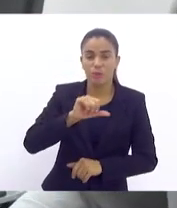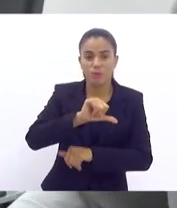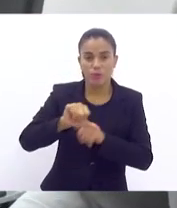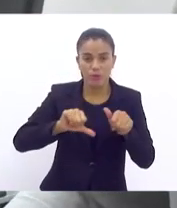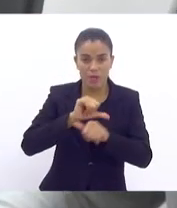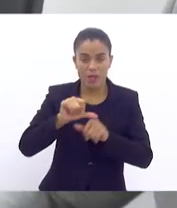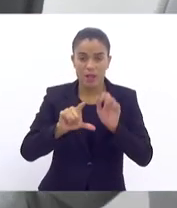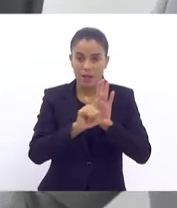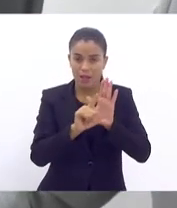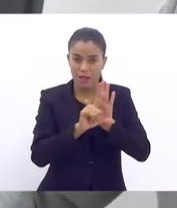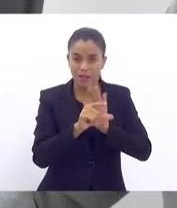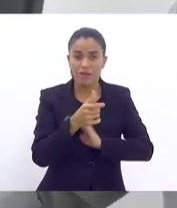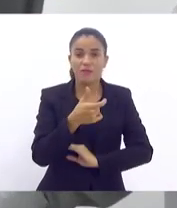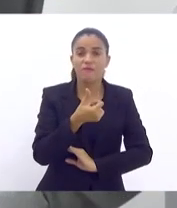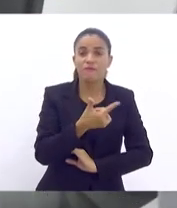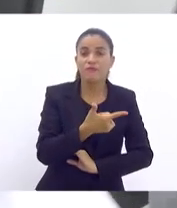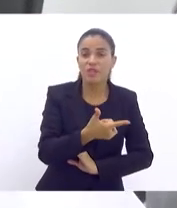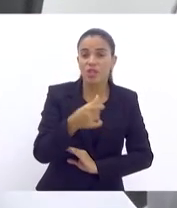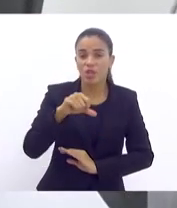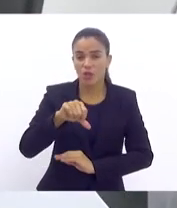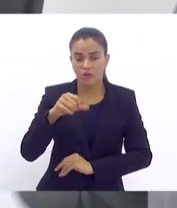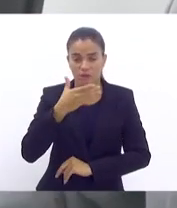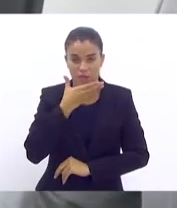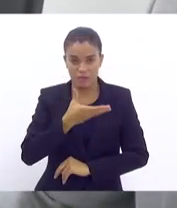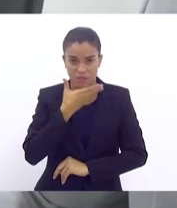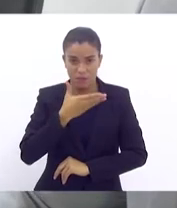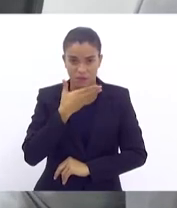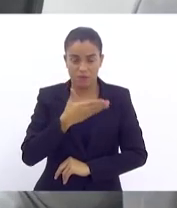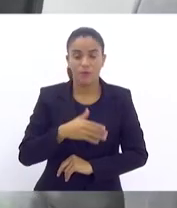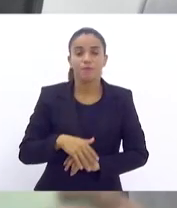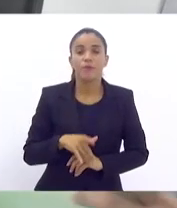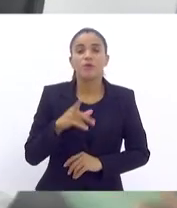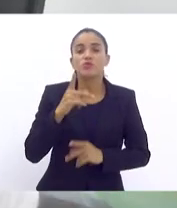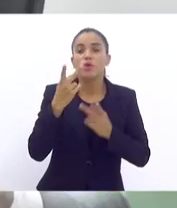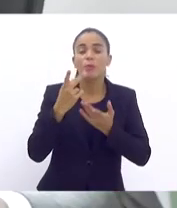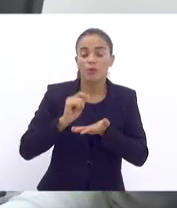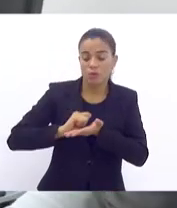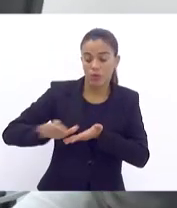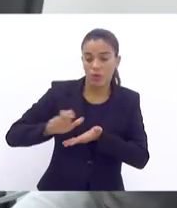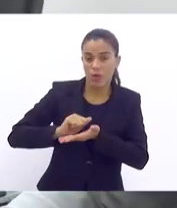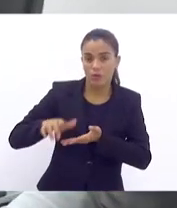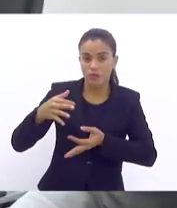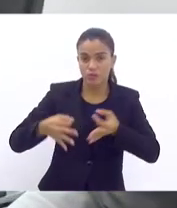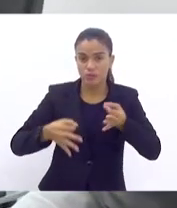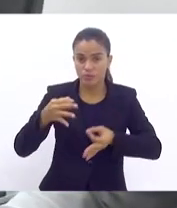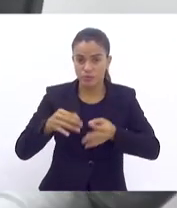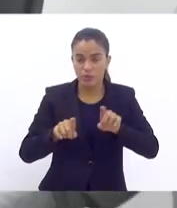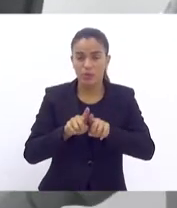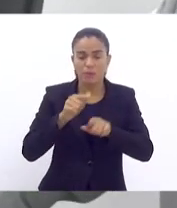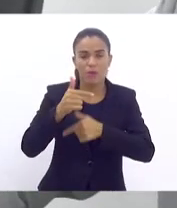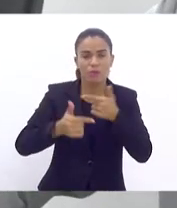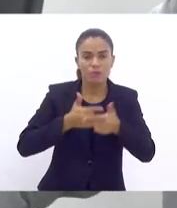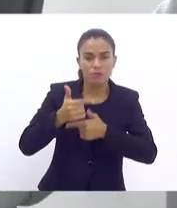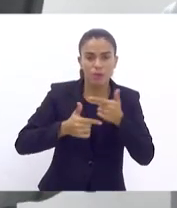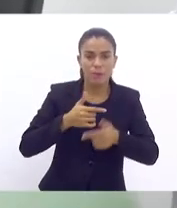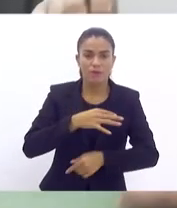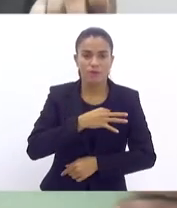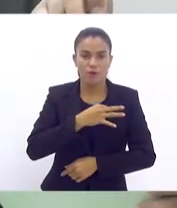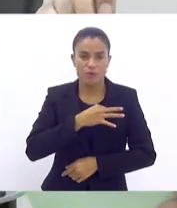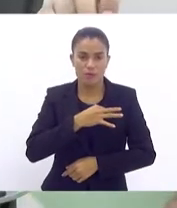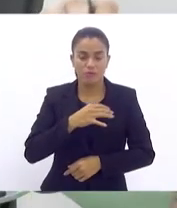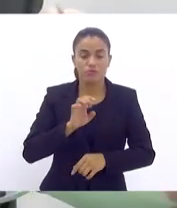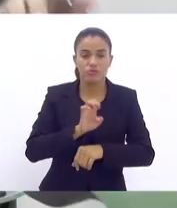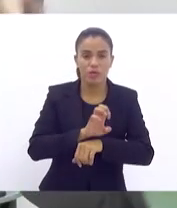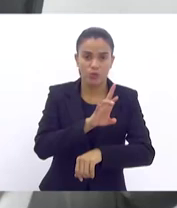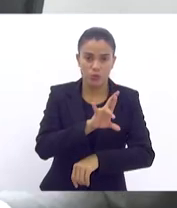3.350 de 29 de Dezembro de 99 que dispõe sobre as custas judiciais e emolumentos dos serviços notariais de registro no estado